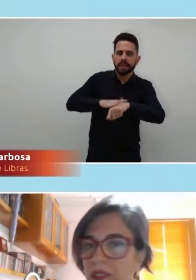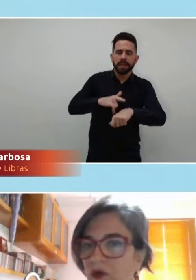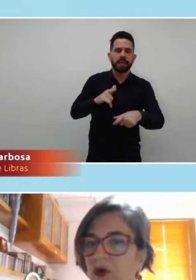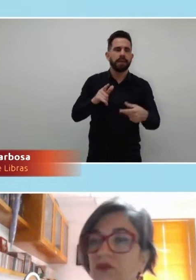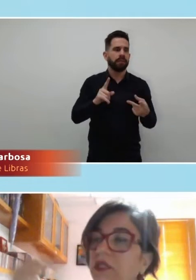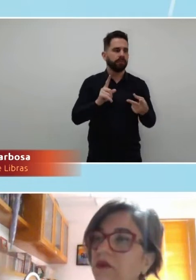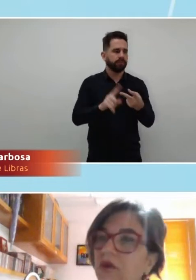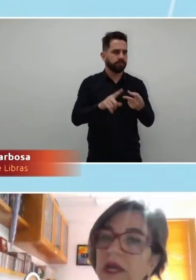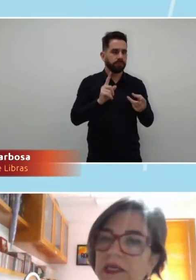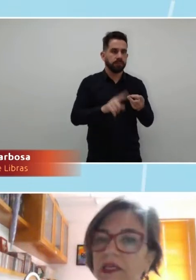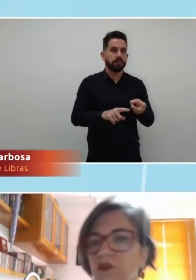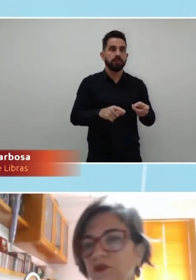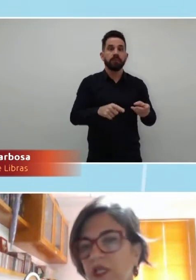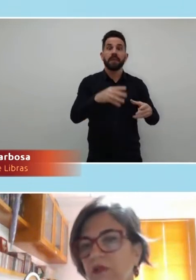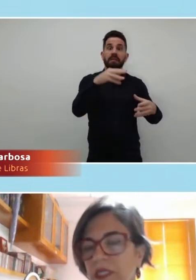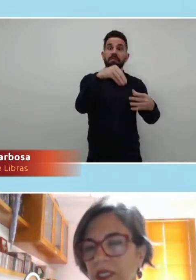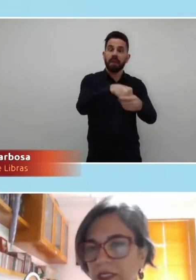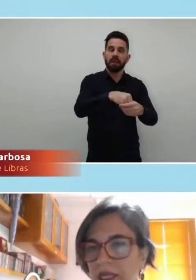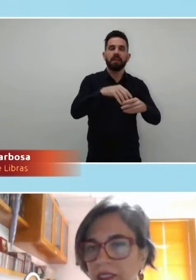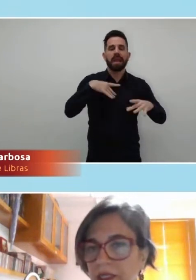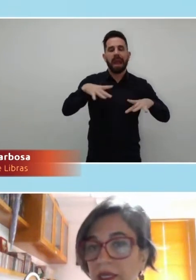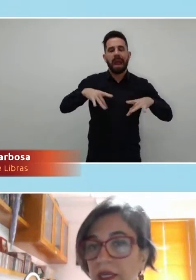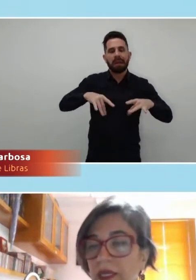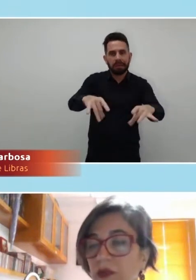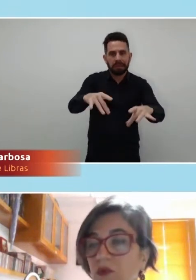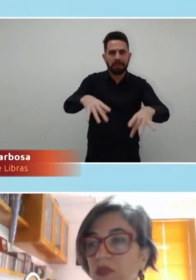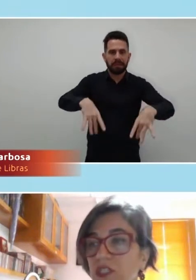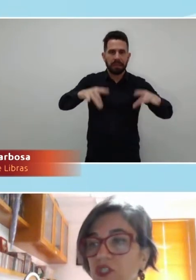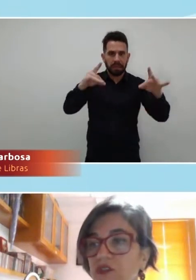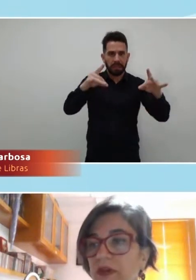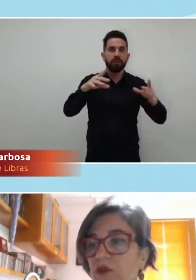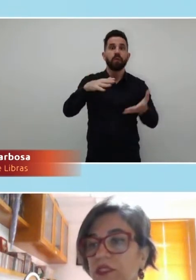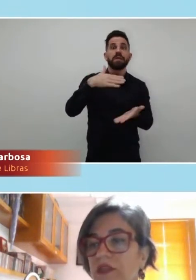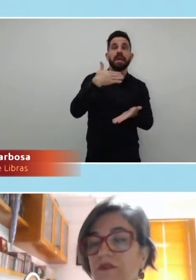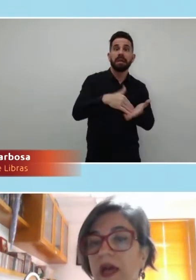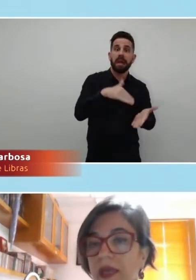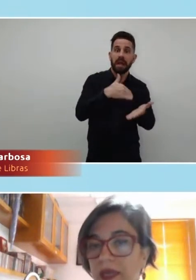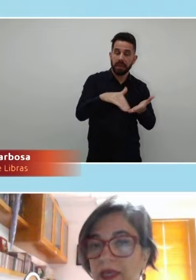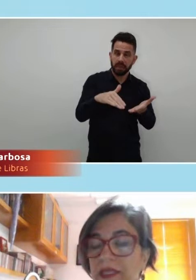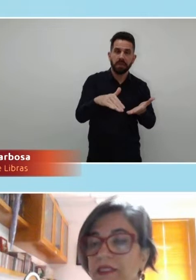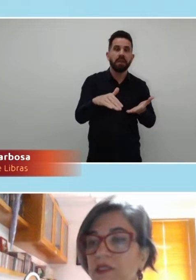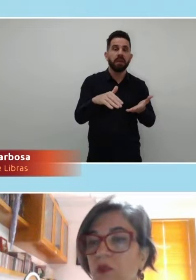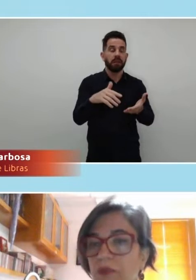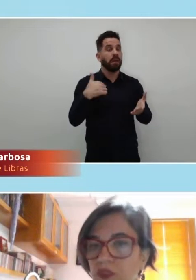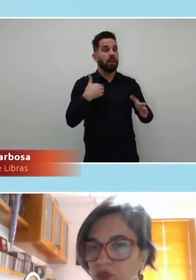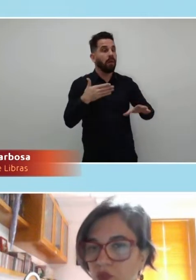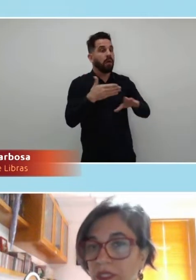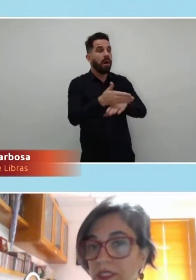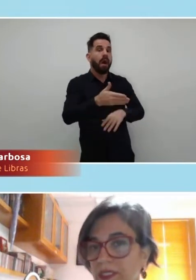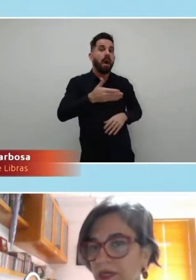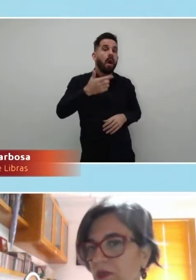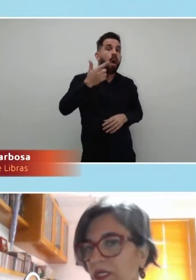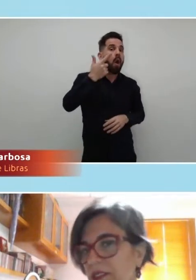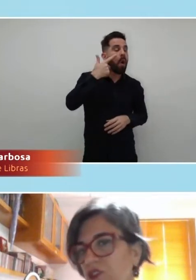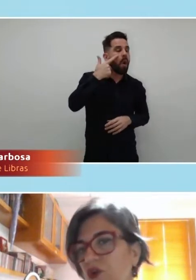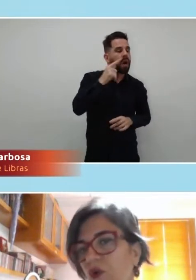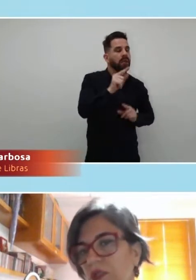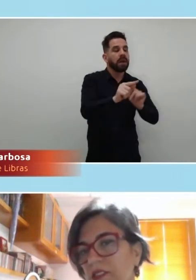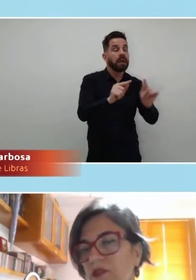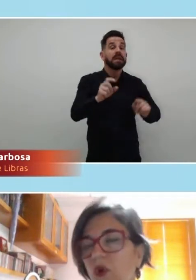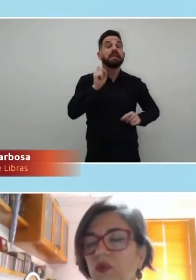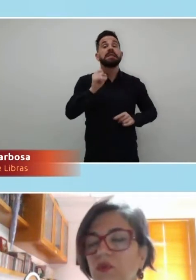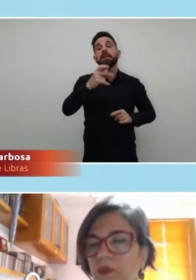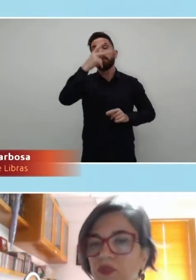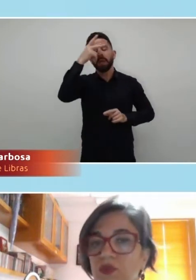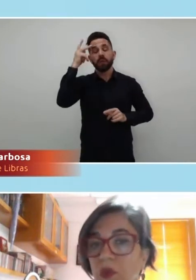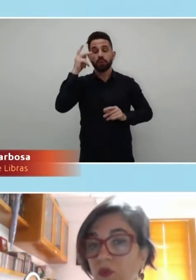daquele órgão tem um arquivo, tem uma secretaria. Então, o que a gente vai observar é, se uma pessoa que está numa cadeira de rodas